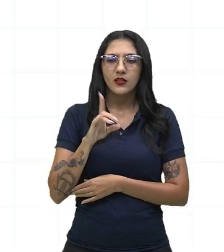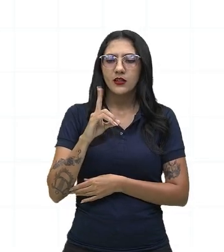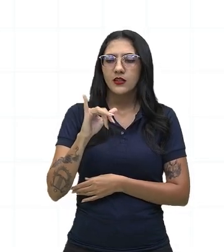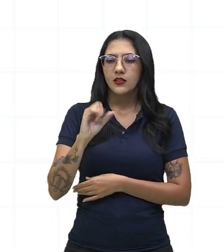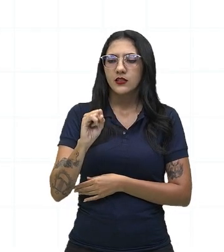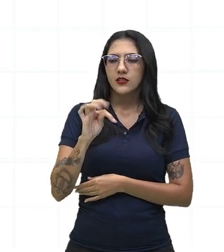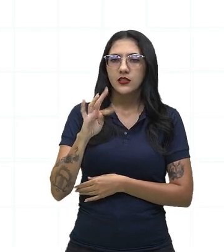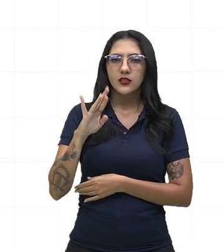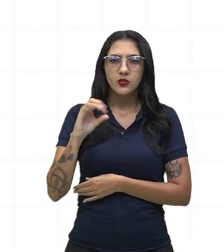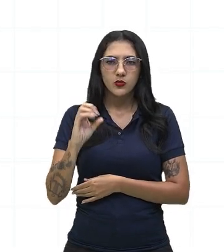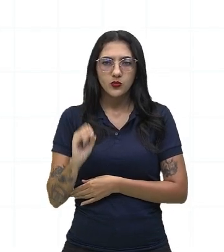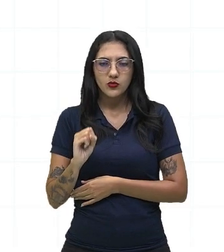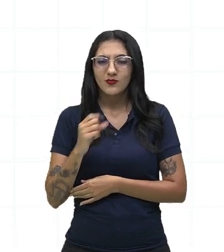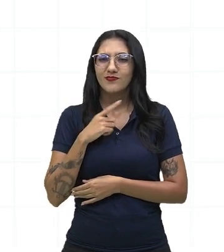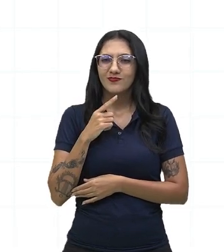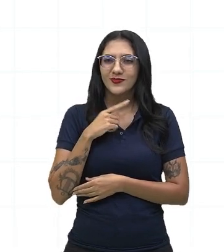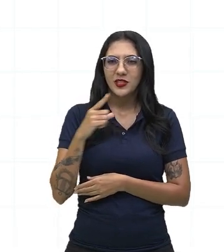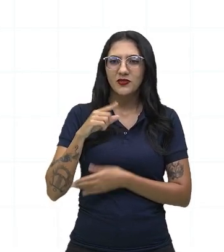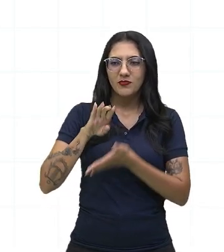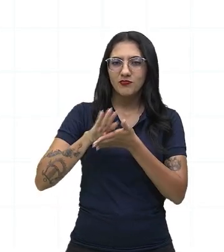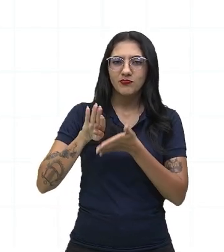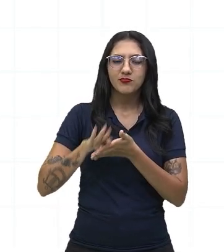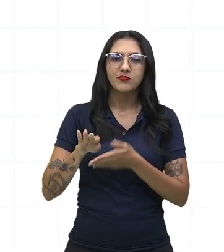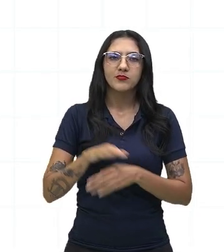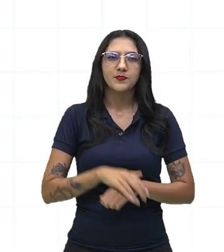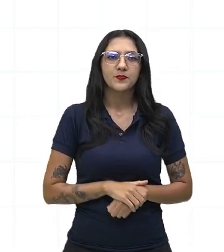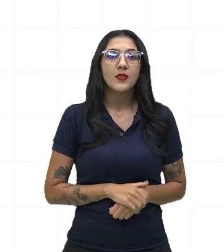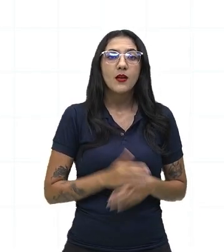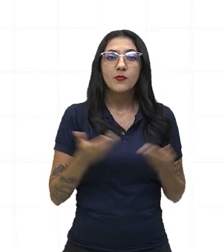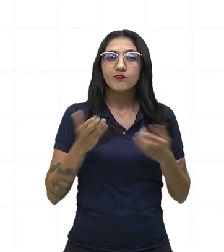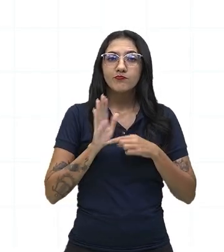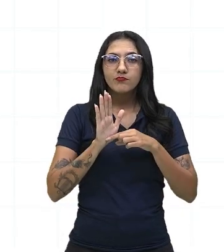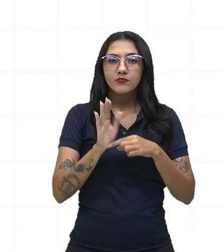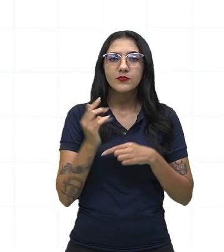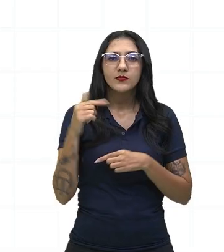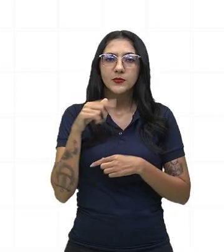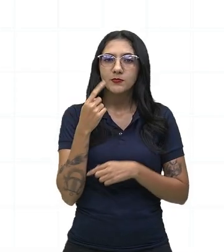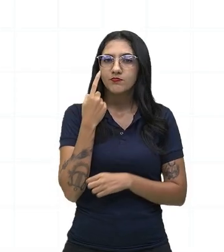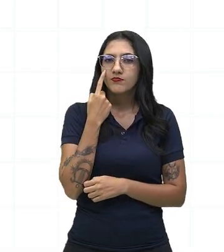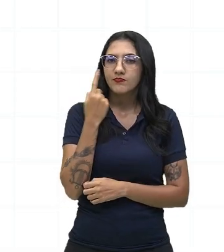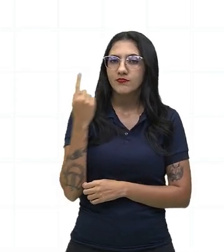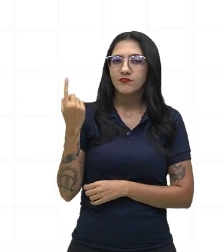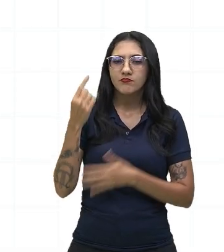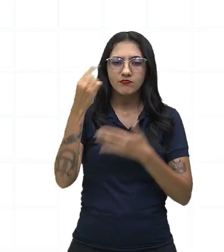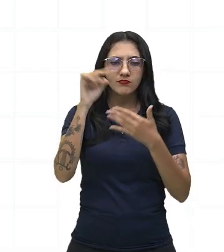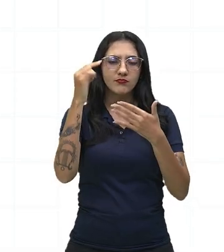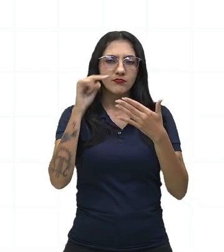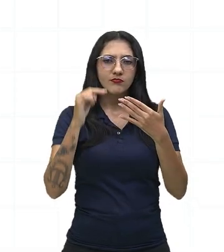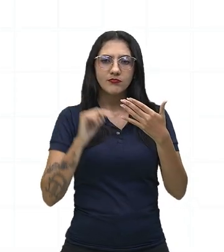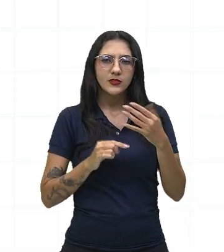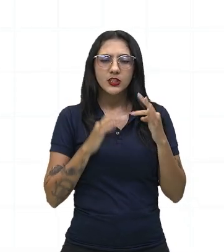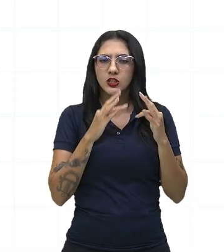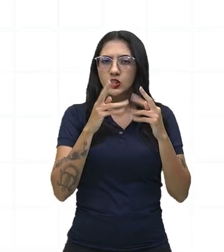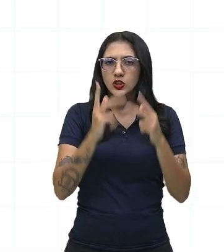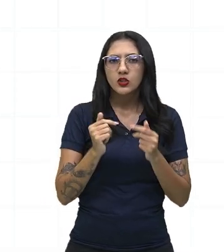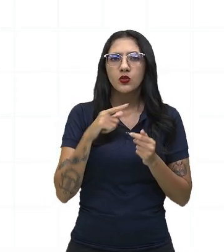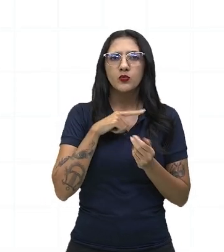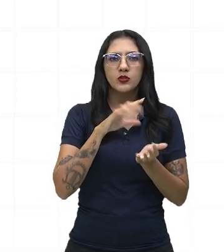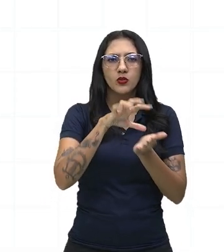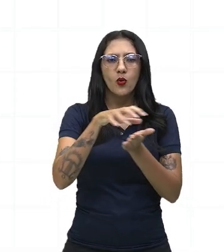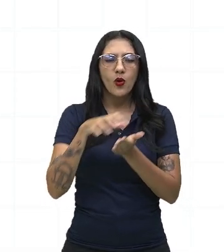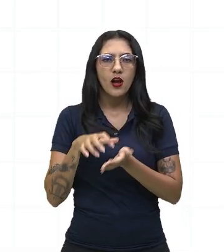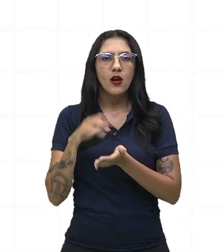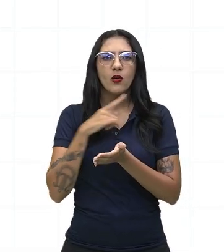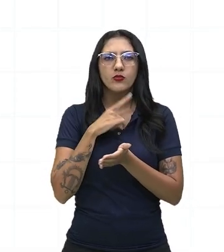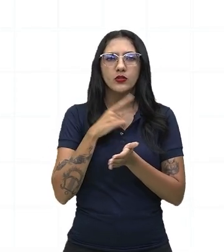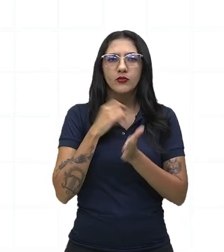foram extintos, tá bom? E aqui eu trouxe a lista para vocês, olha, de cada um desses distritos municipais